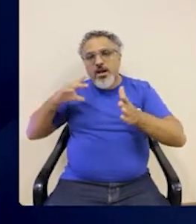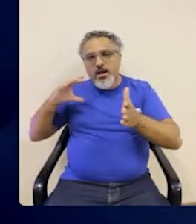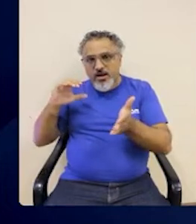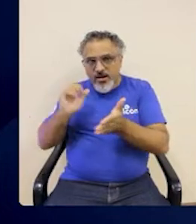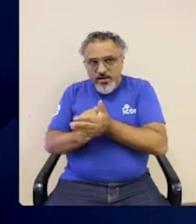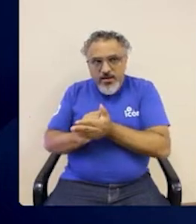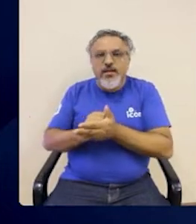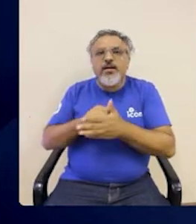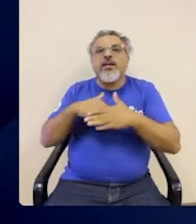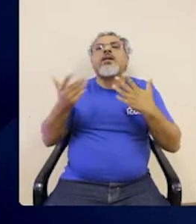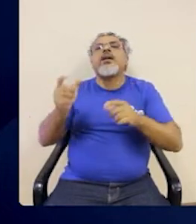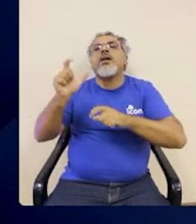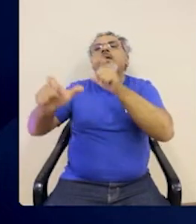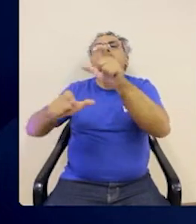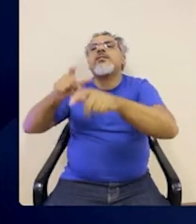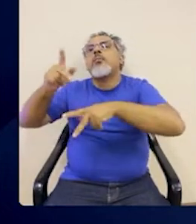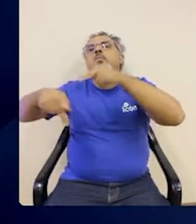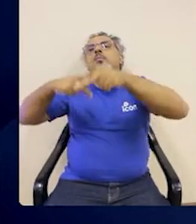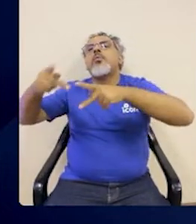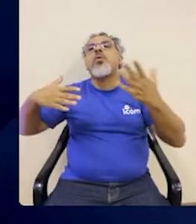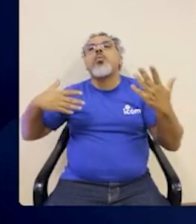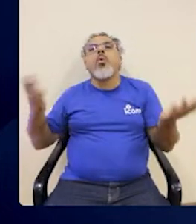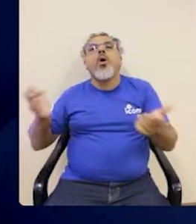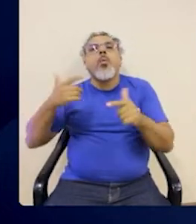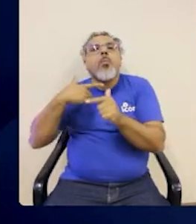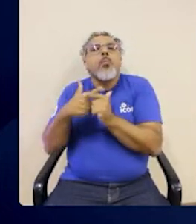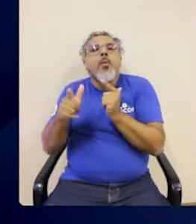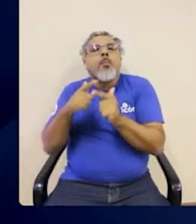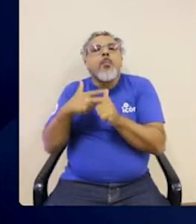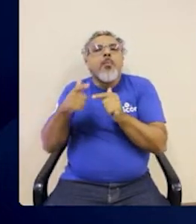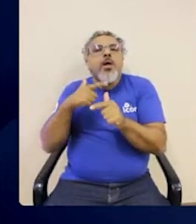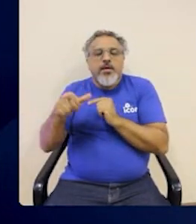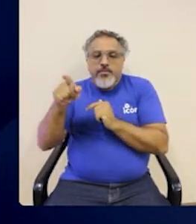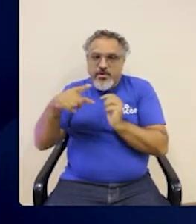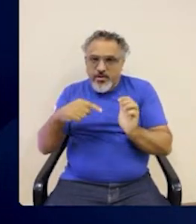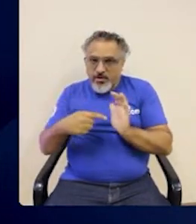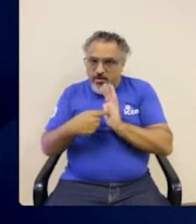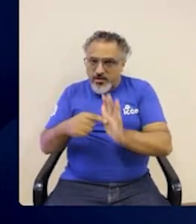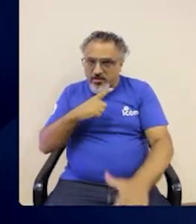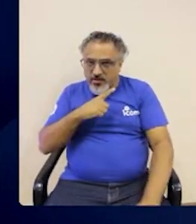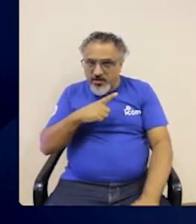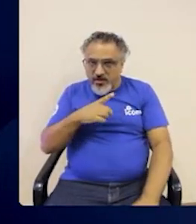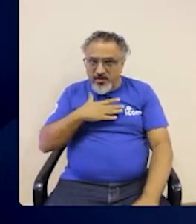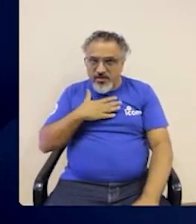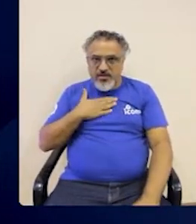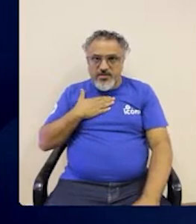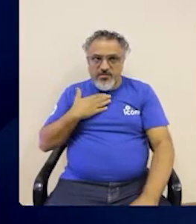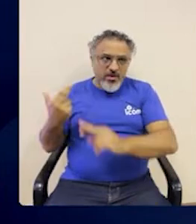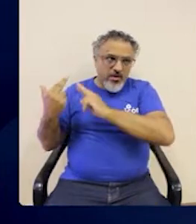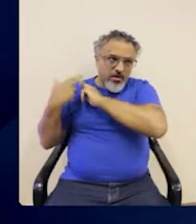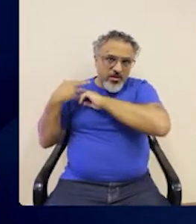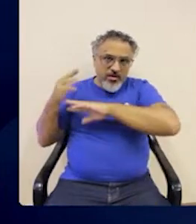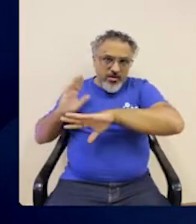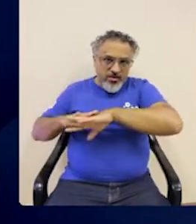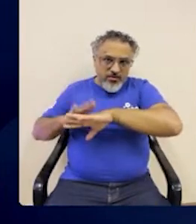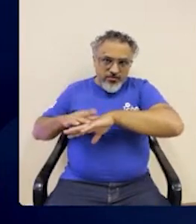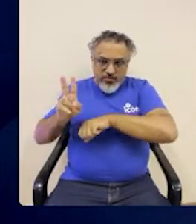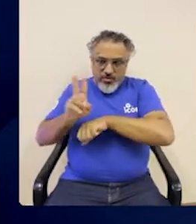Então, quem é essa população? Quais problemas essa população apresenta? Que é a população que está sob minha responsabilidade